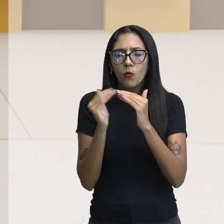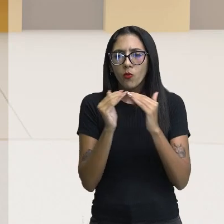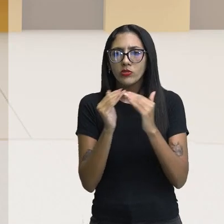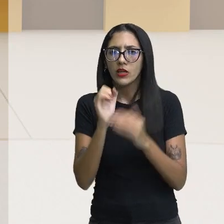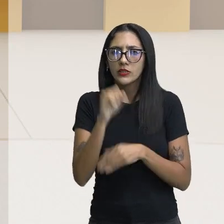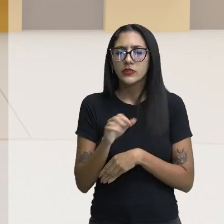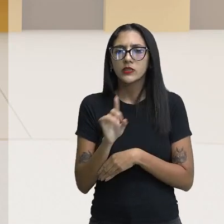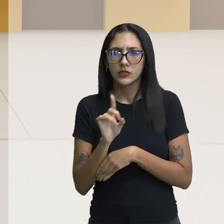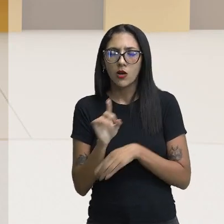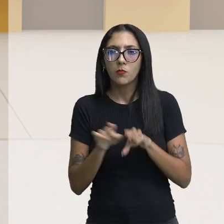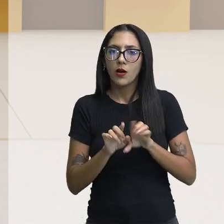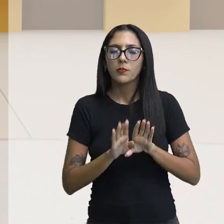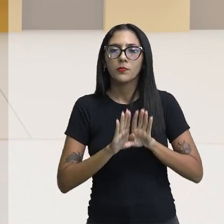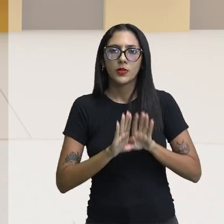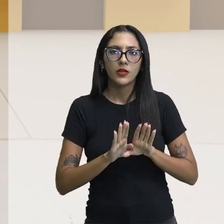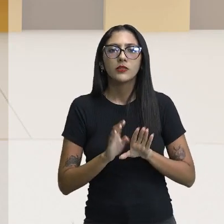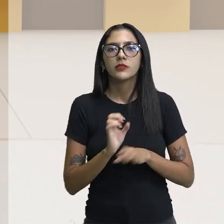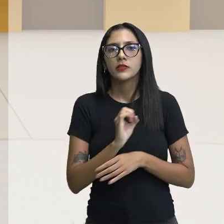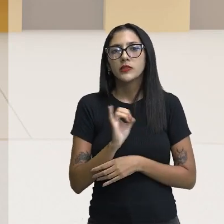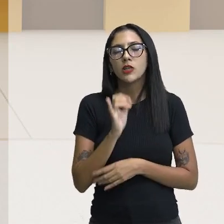não deve ser